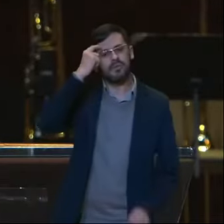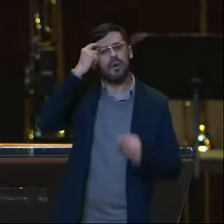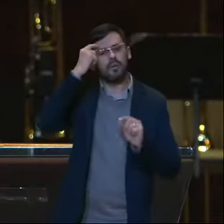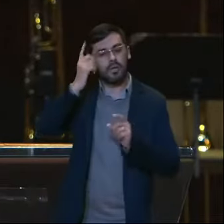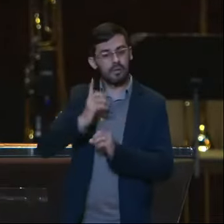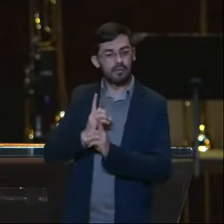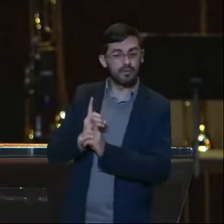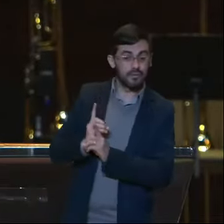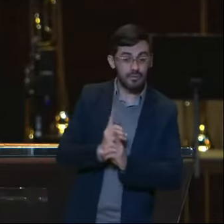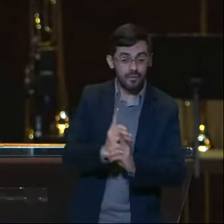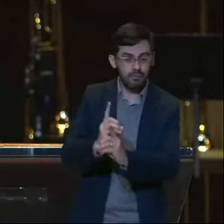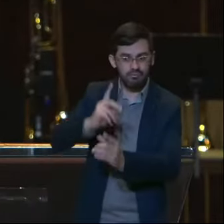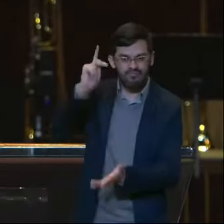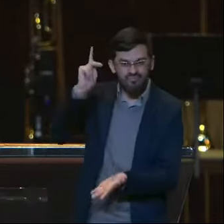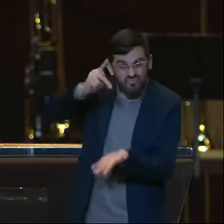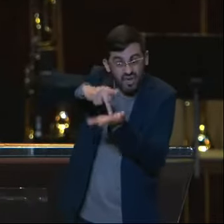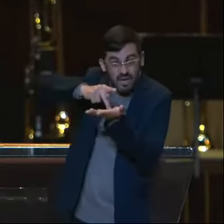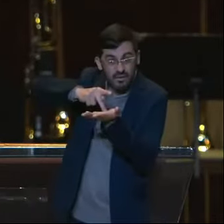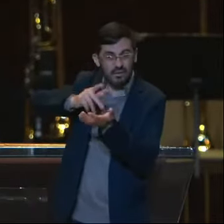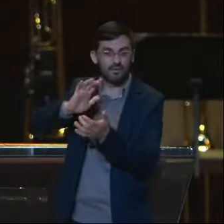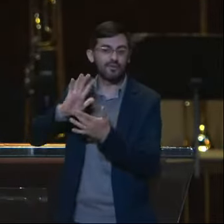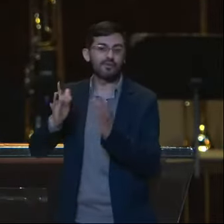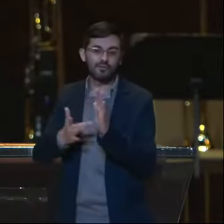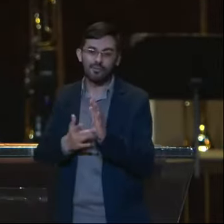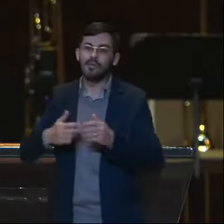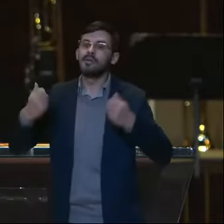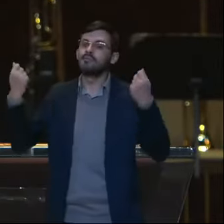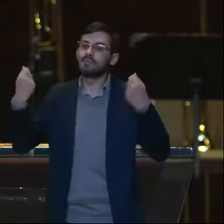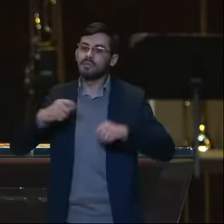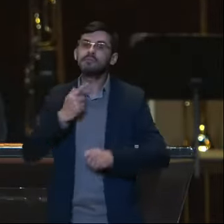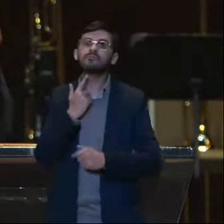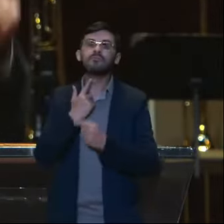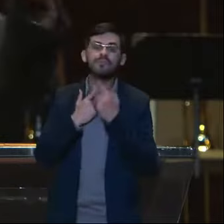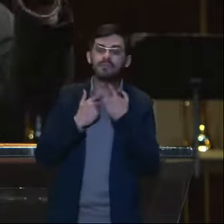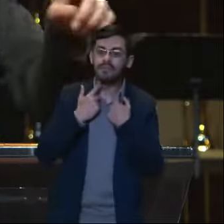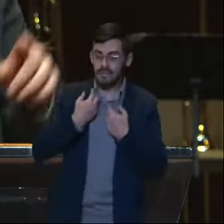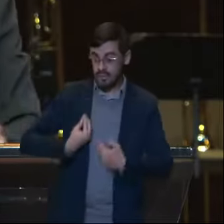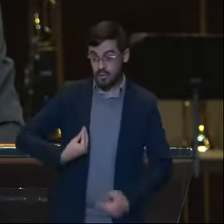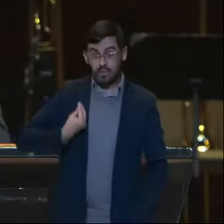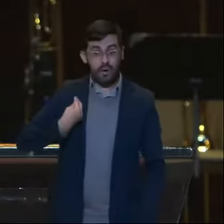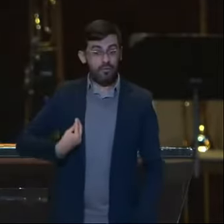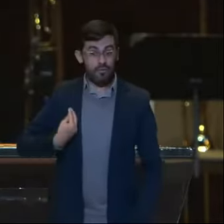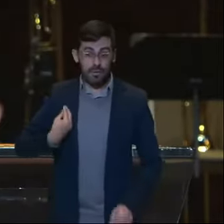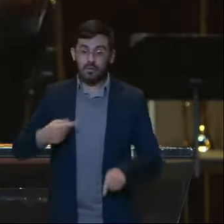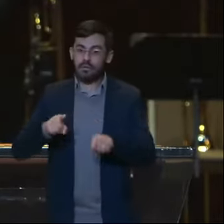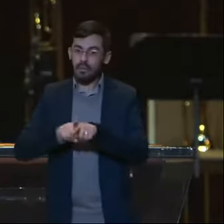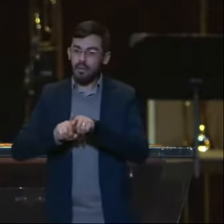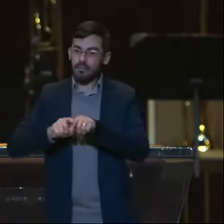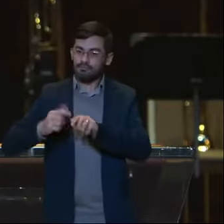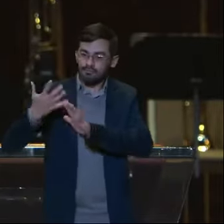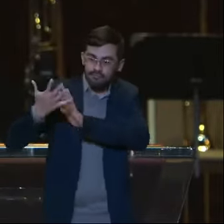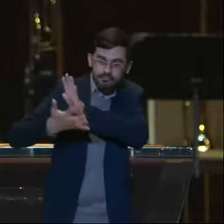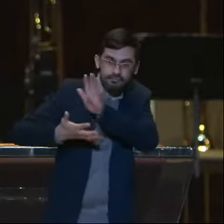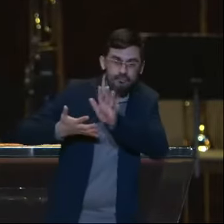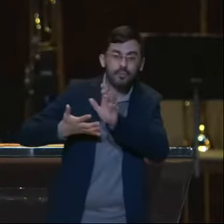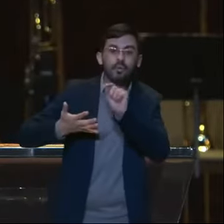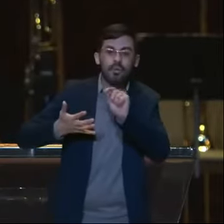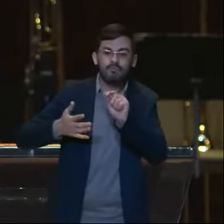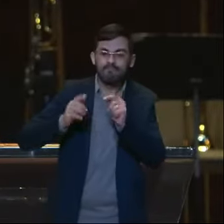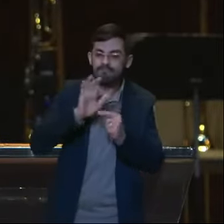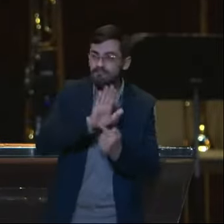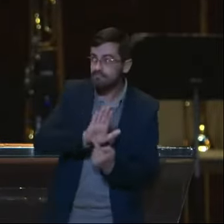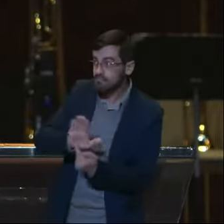discípulos autênticos de Jesus devem desejar com suas vidas e palavras apontar para